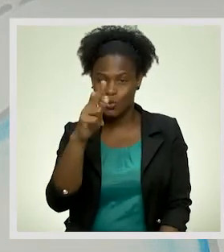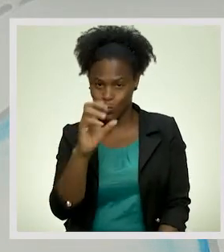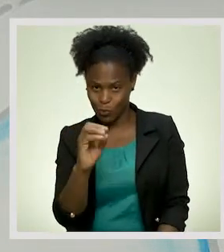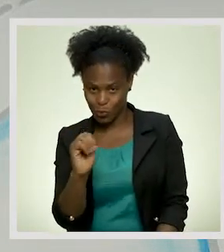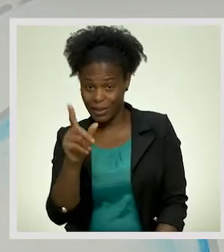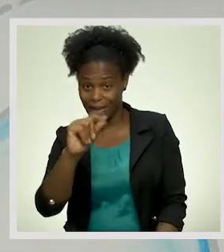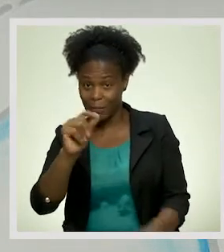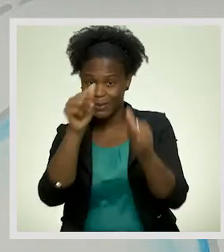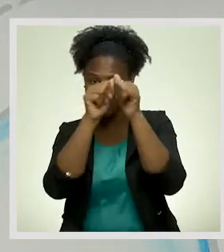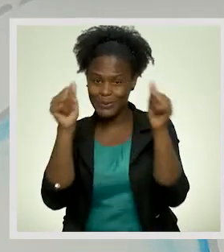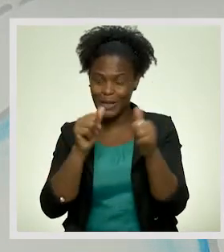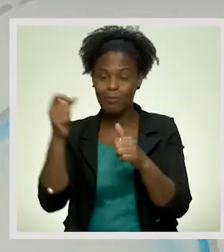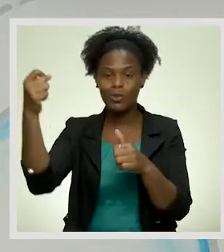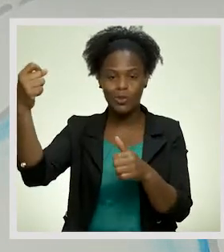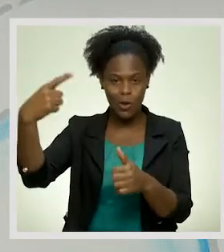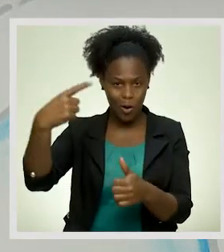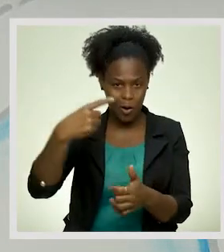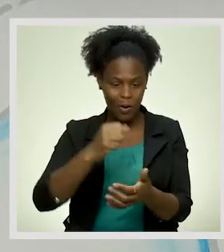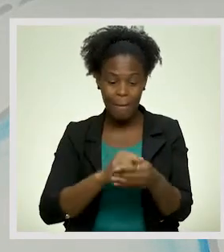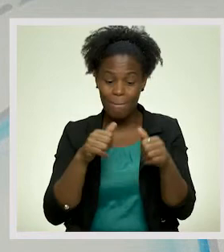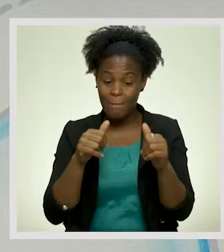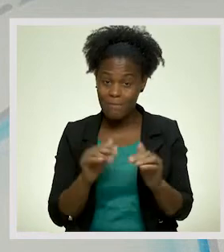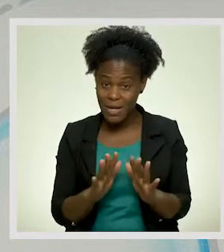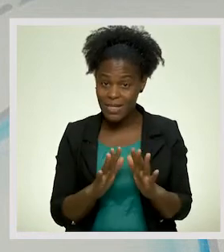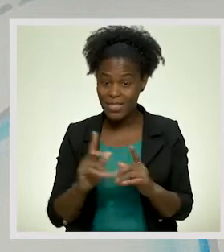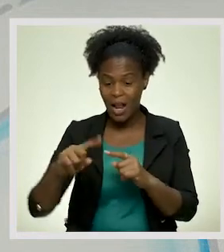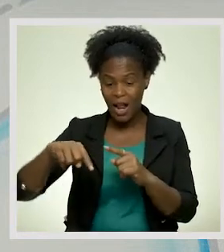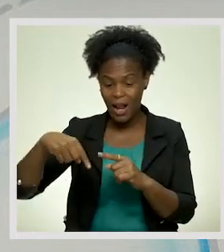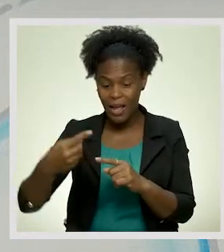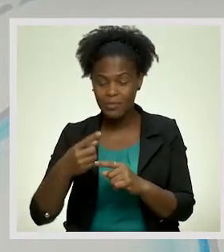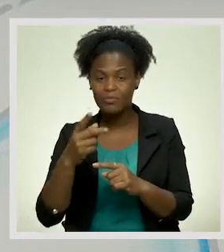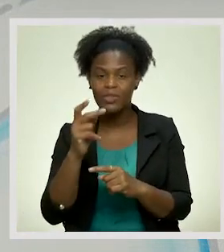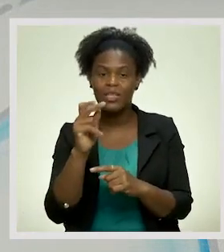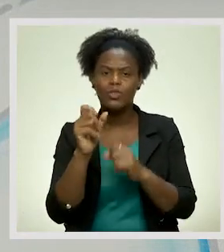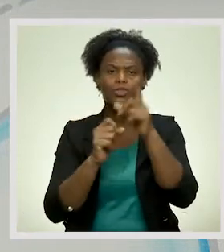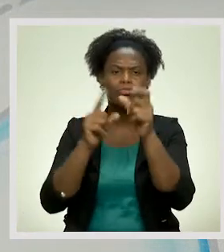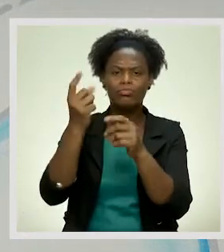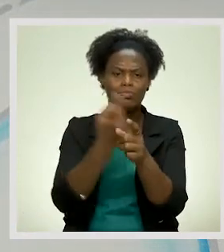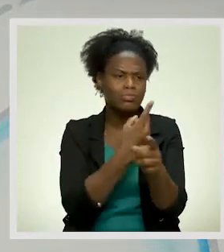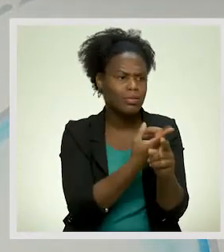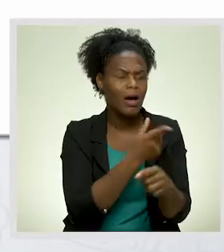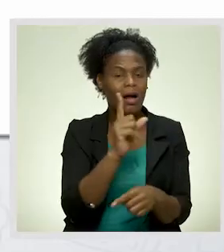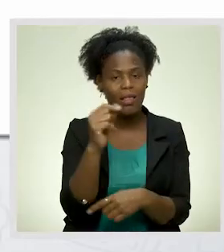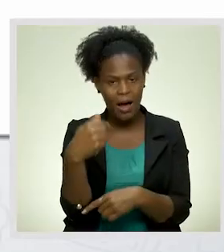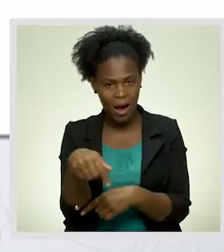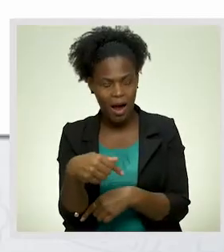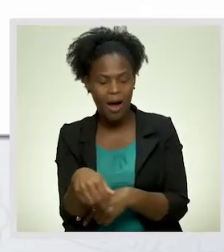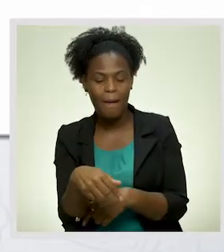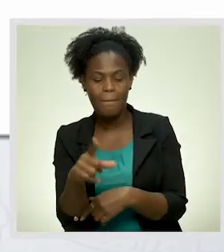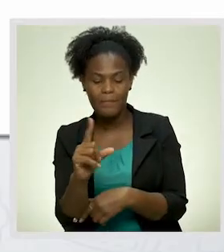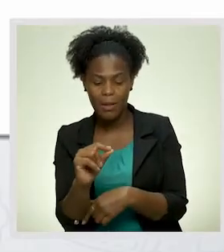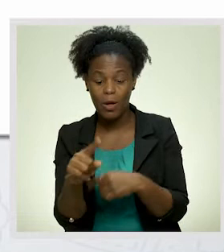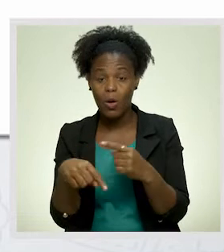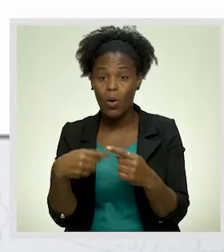do sistema solar. Mas, para além dos asteroides, ainda nós temos